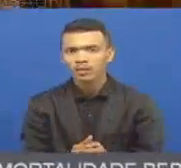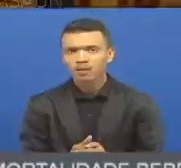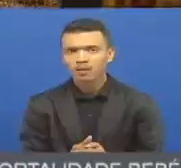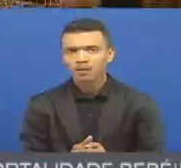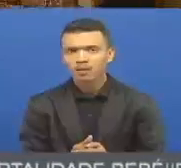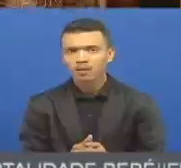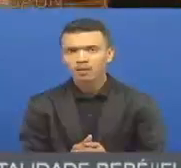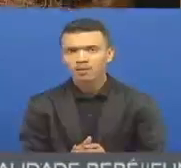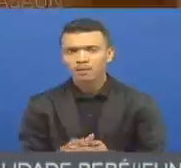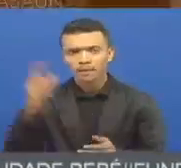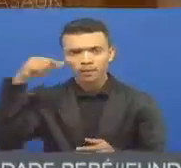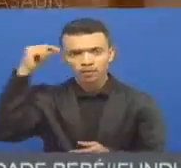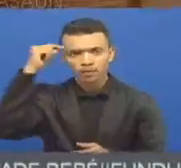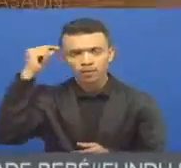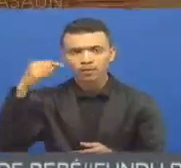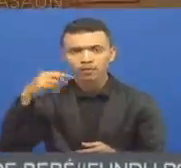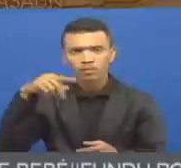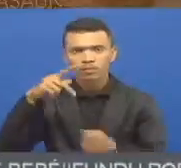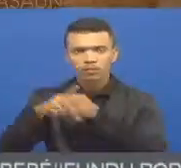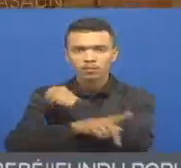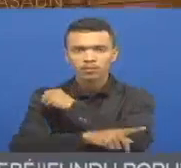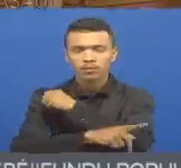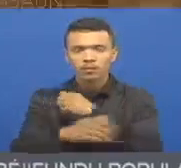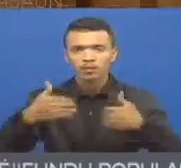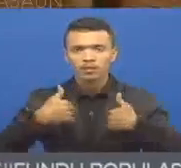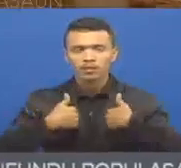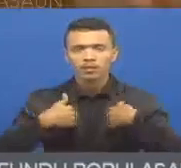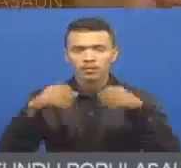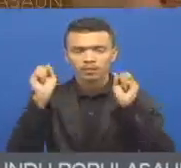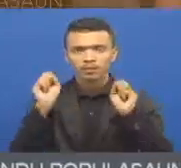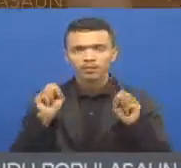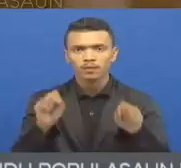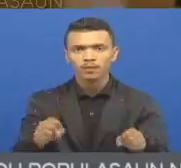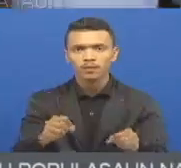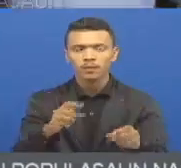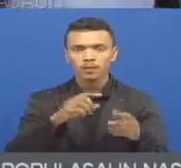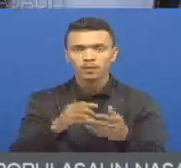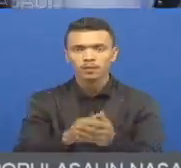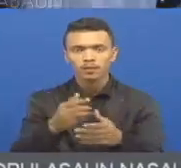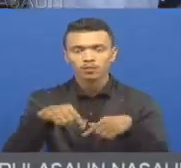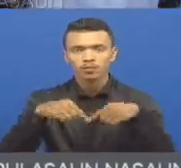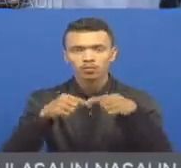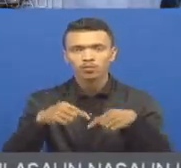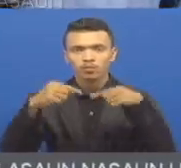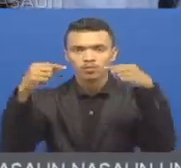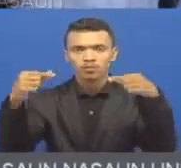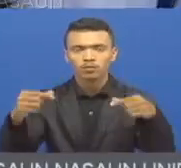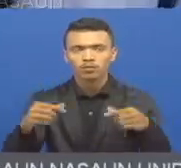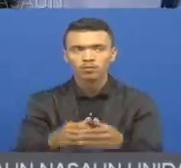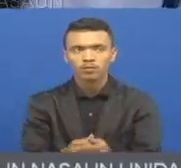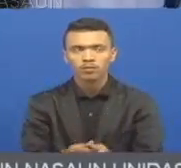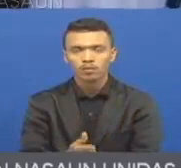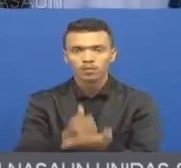Nenia. Governo, República Portugal e a disponibilidade a explorar na forma forçada ida,